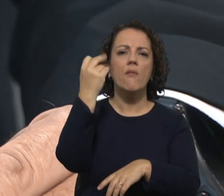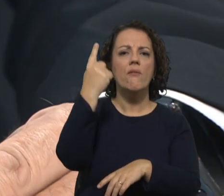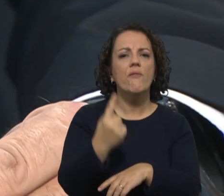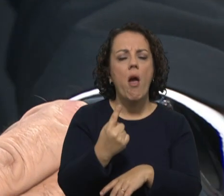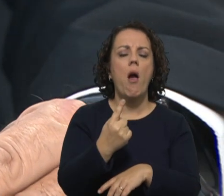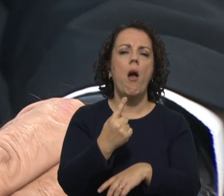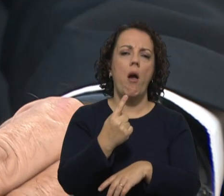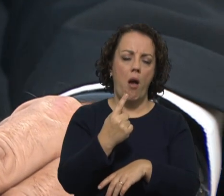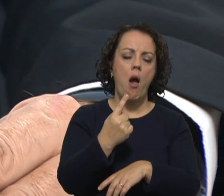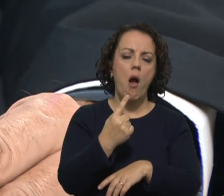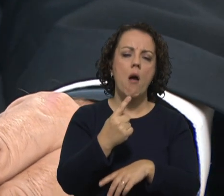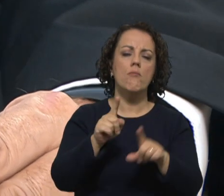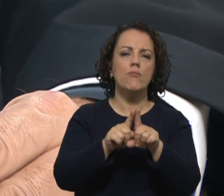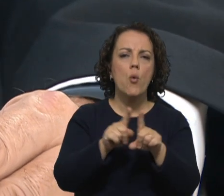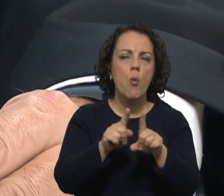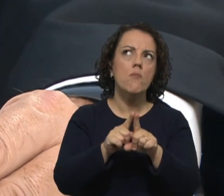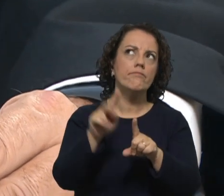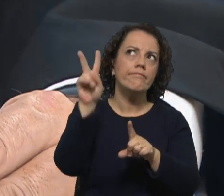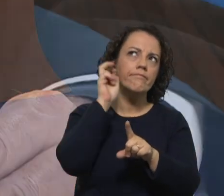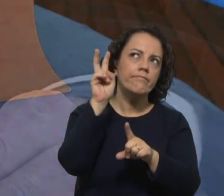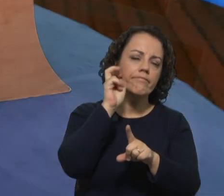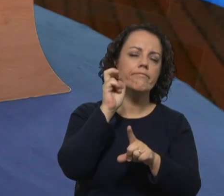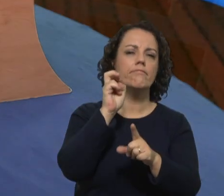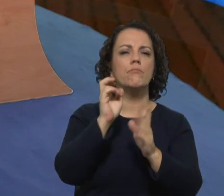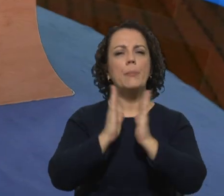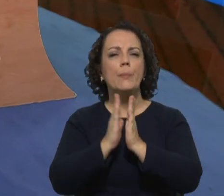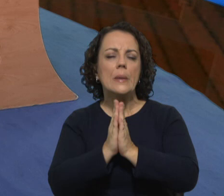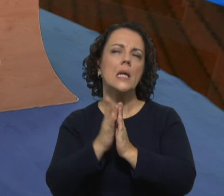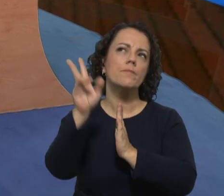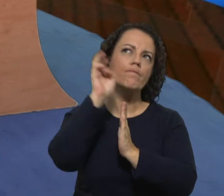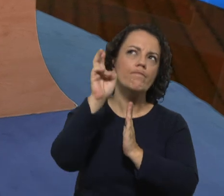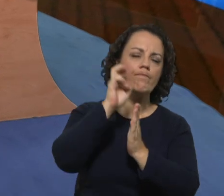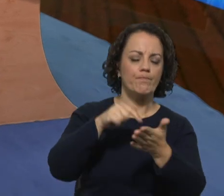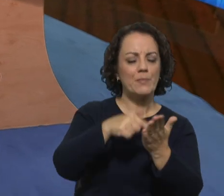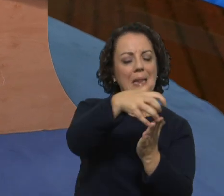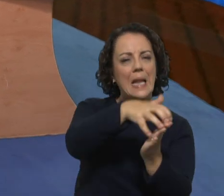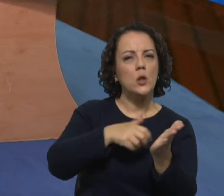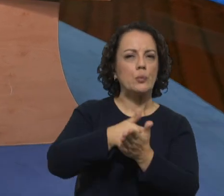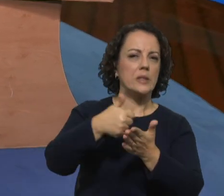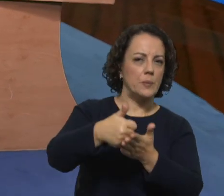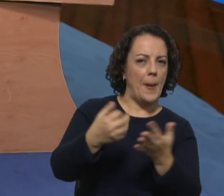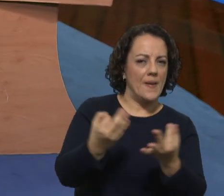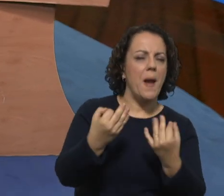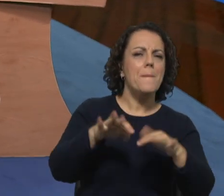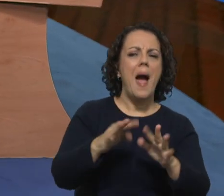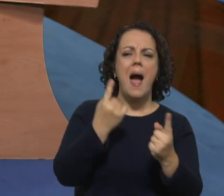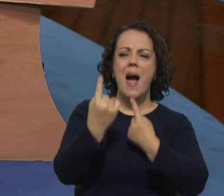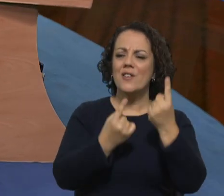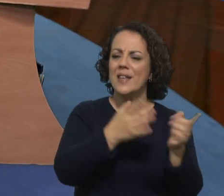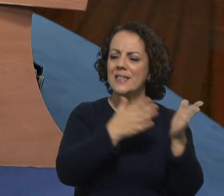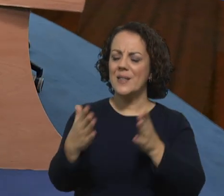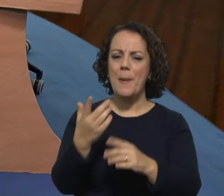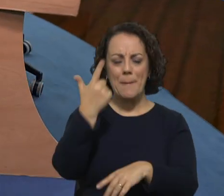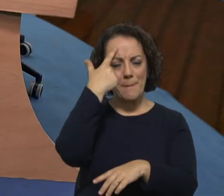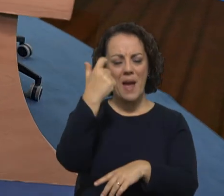ao participarem na liturgia, ao escutarem os textos bíblicos, mas depois falta-lhes, digamos assim, um enquadramento na história e no contexto